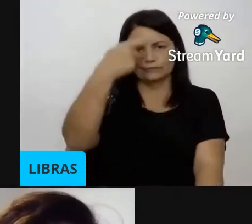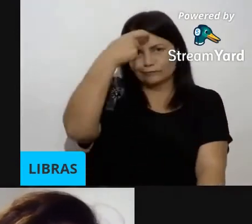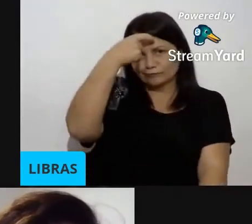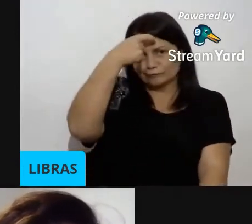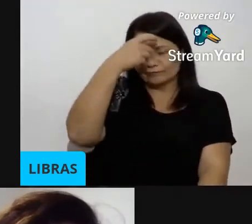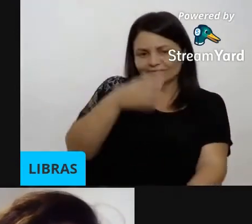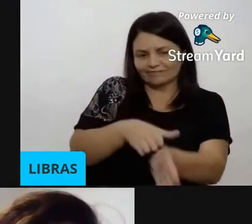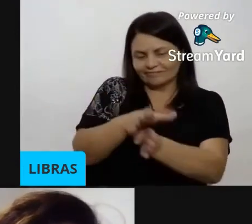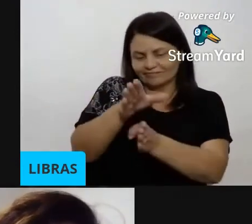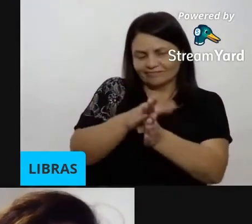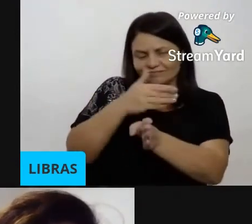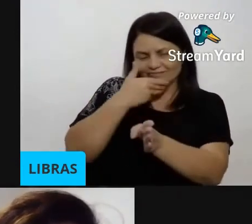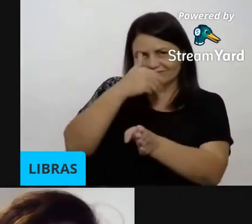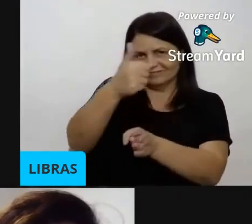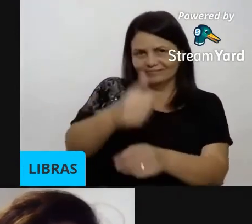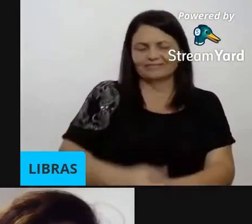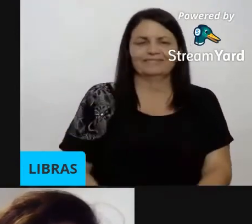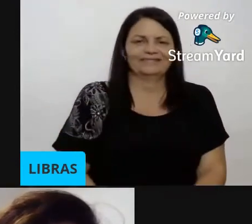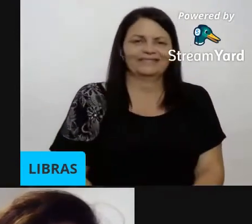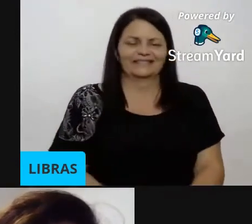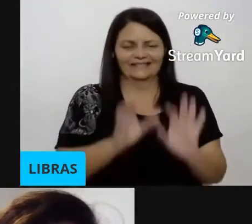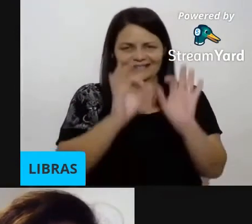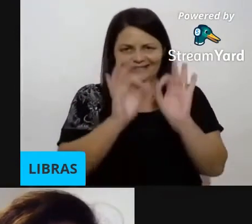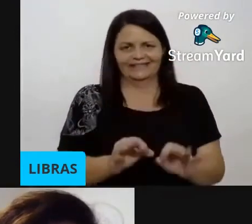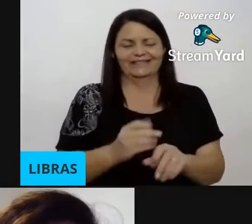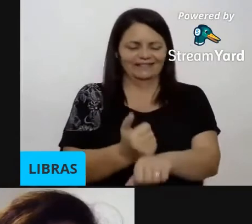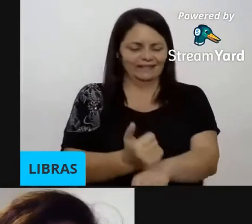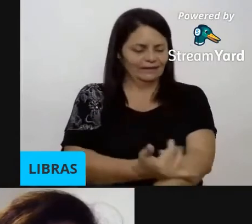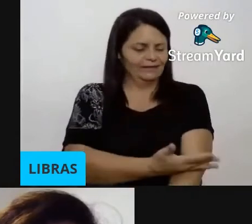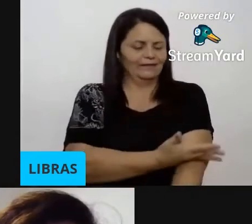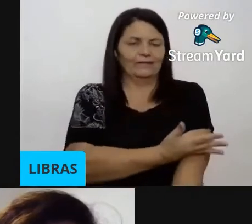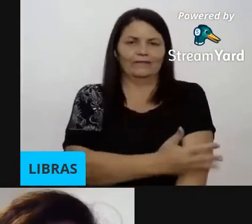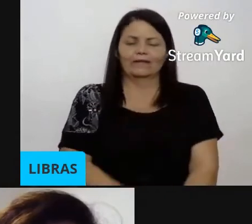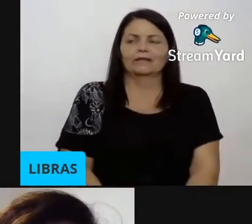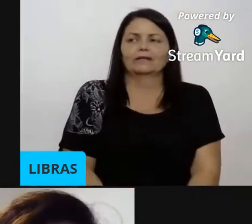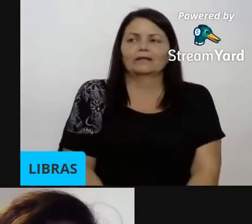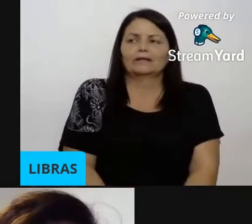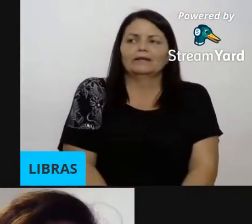muito melhor, você pode ter certeza. A emoção não é uma conselheira muito boa.